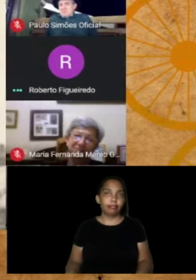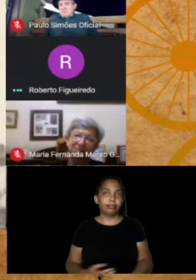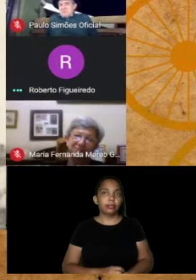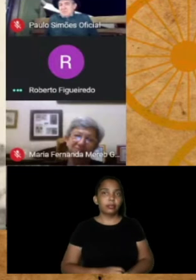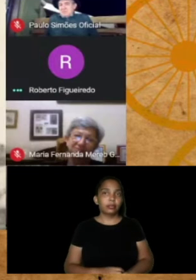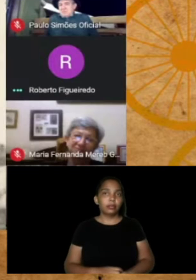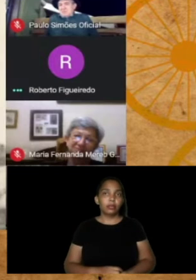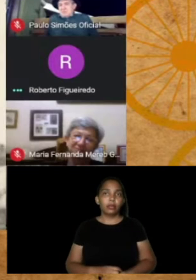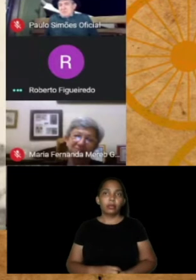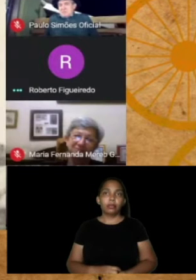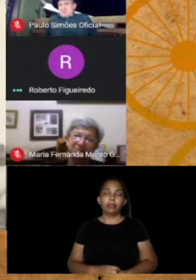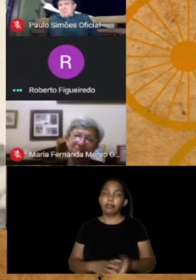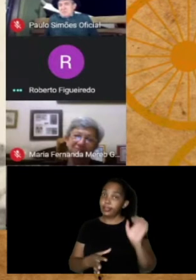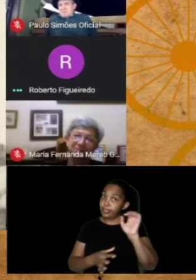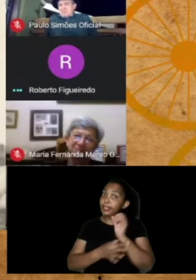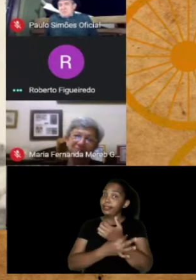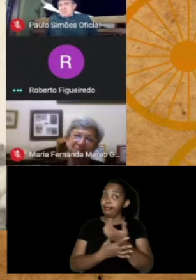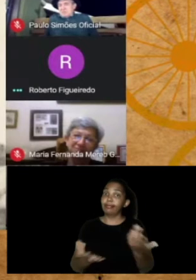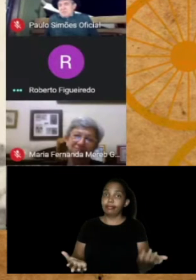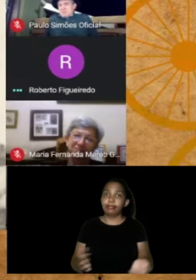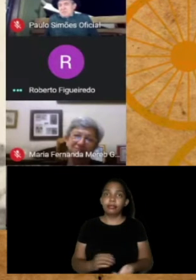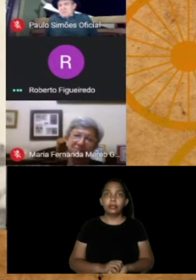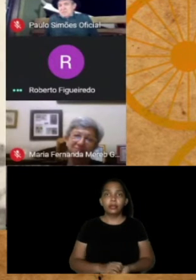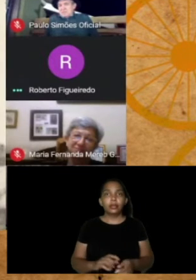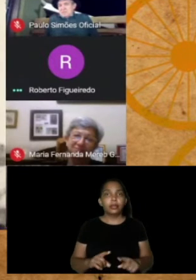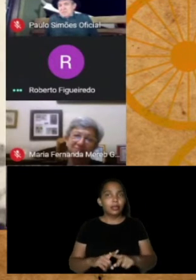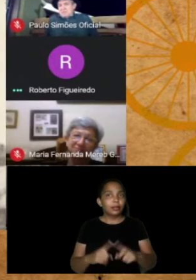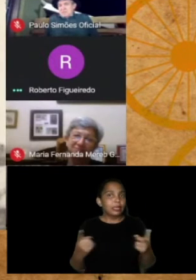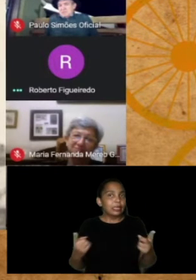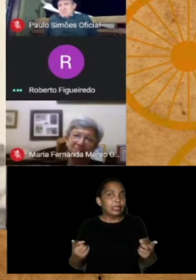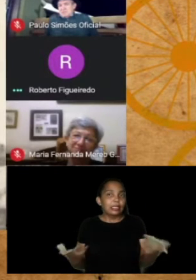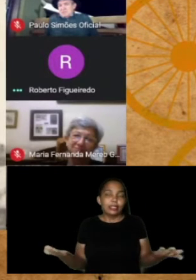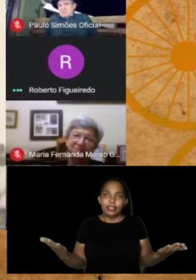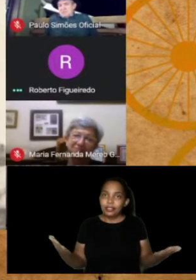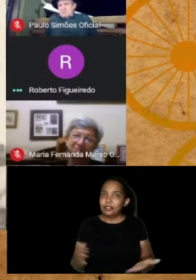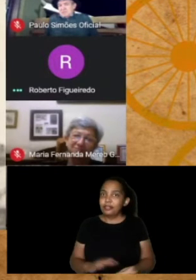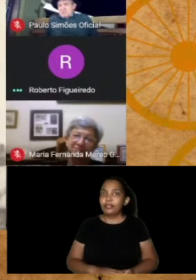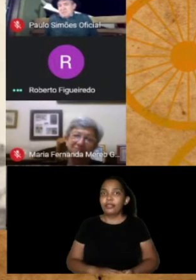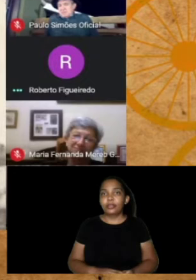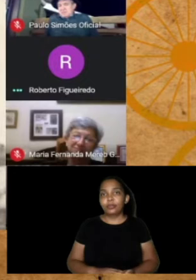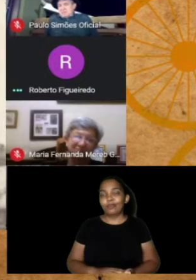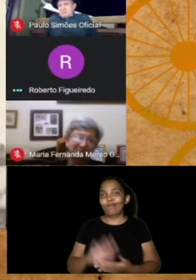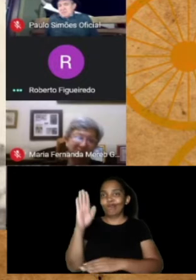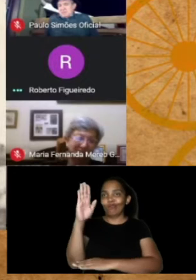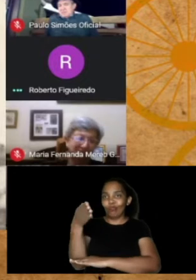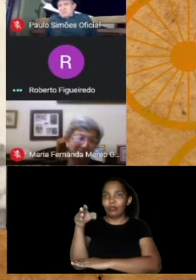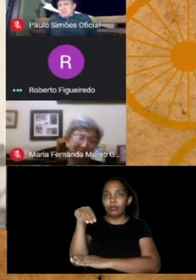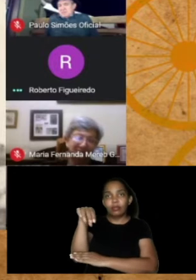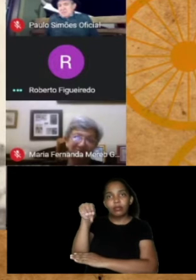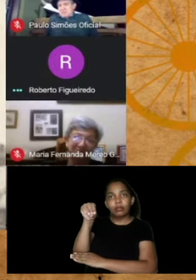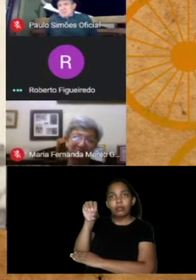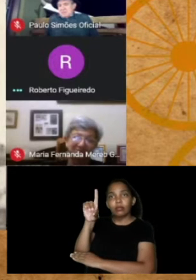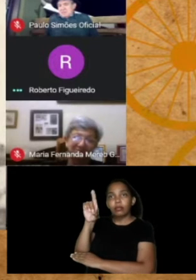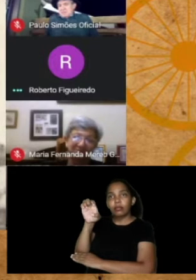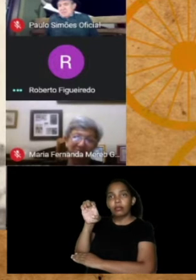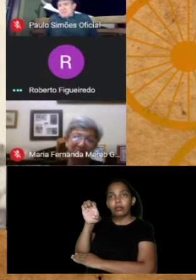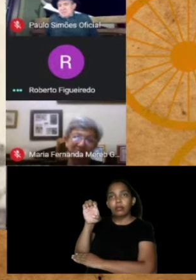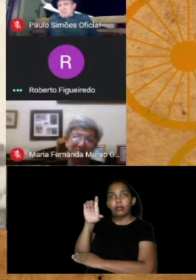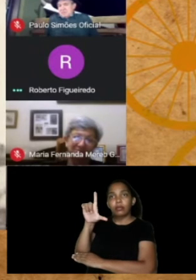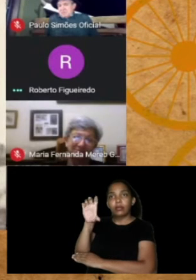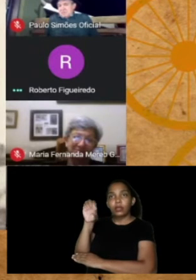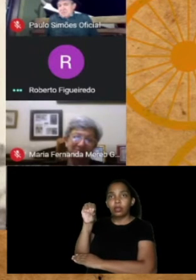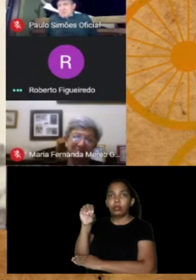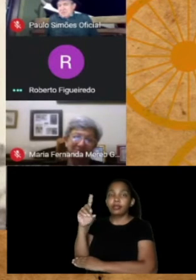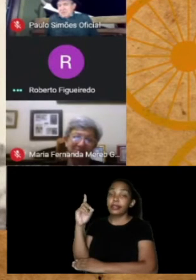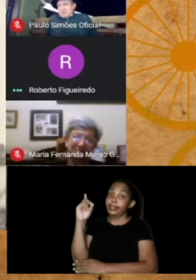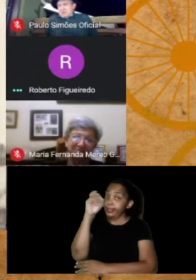um pouco aí da preservação, mas o Hotel Modelo foi um crime, né? Foi um crime... eu sou culpado do